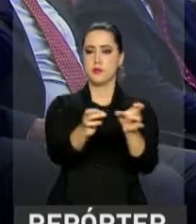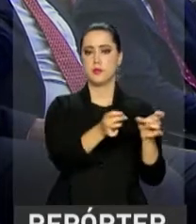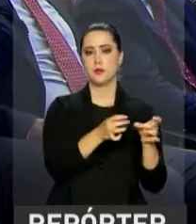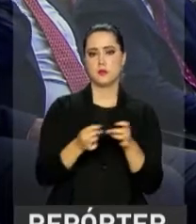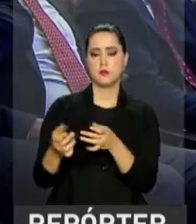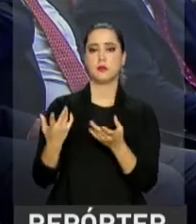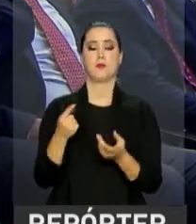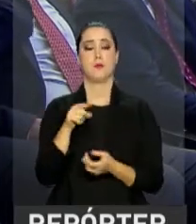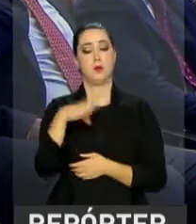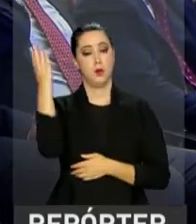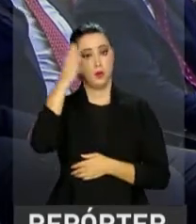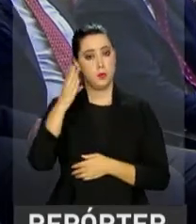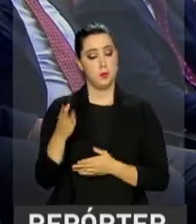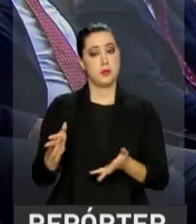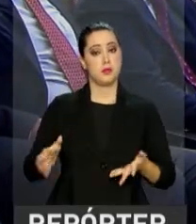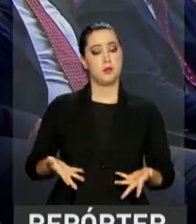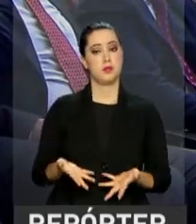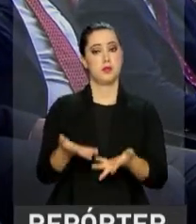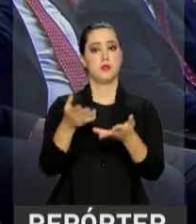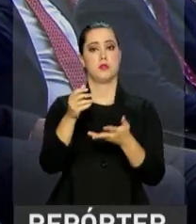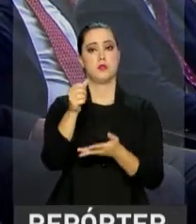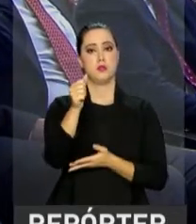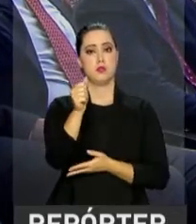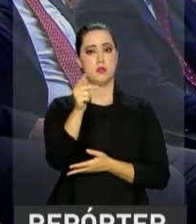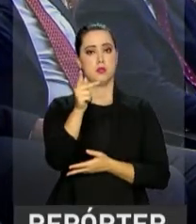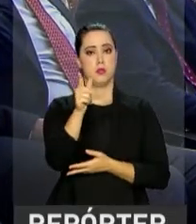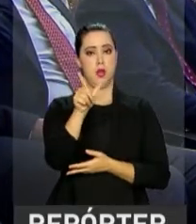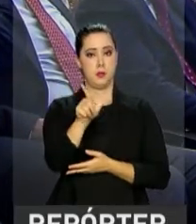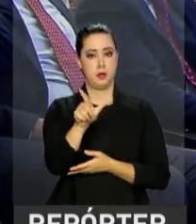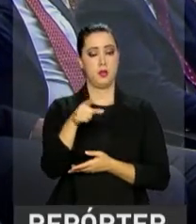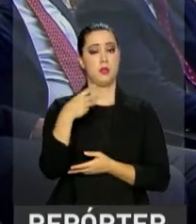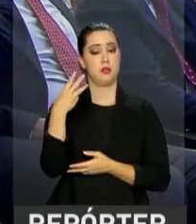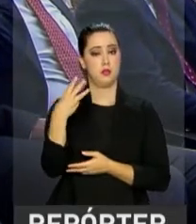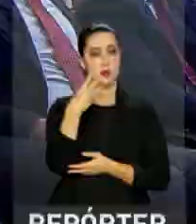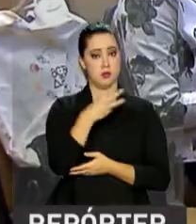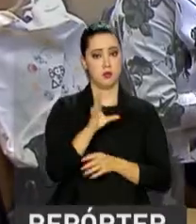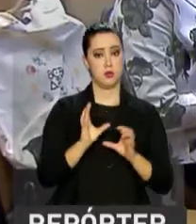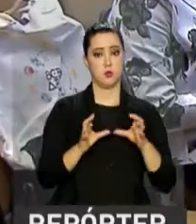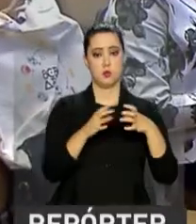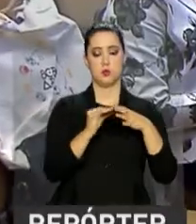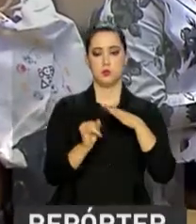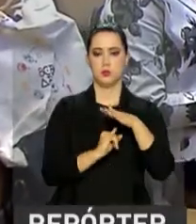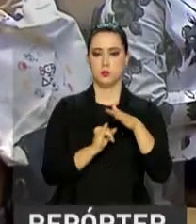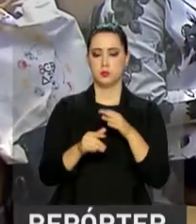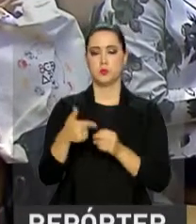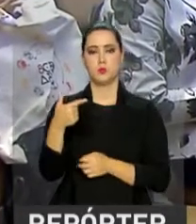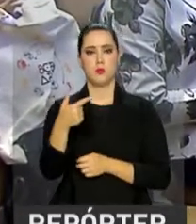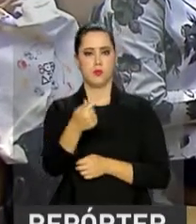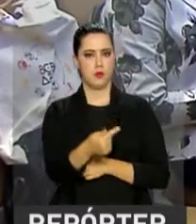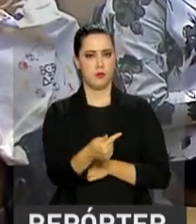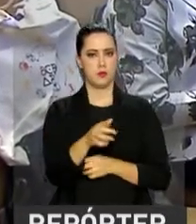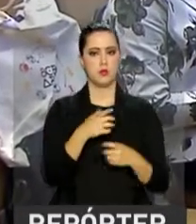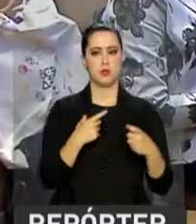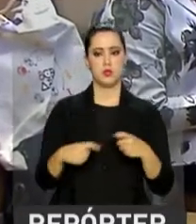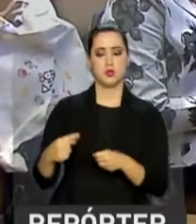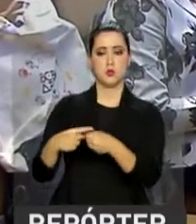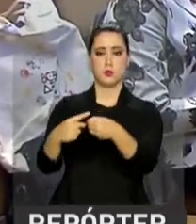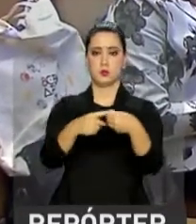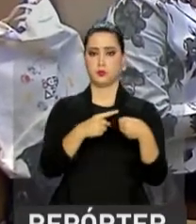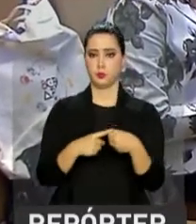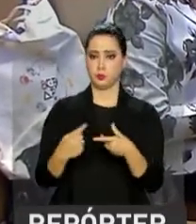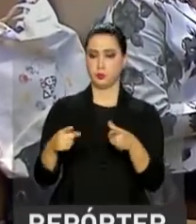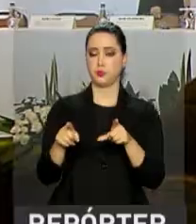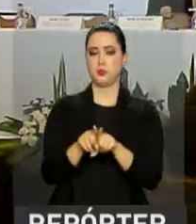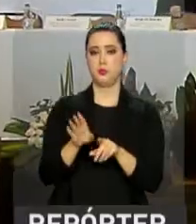política de incentivos a peles com 30 as instituições públicas e privadas e 27 núcleos estaduais além do